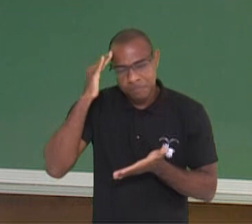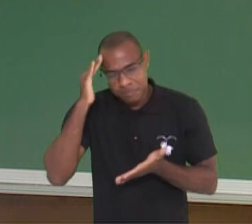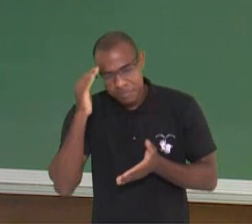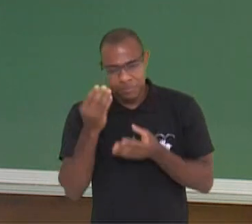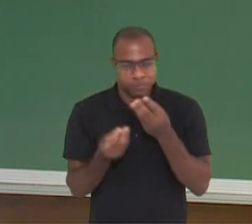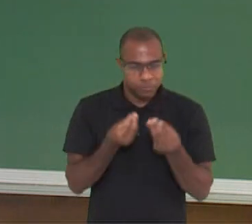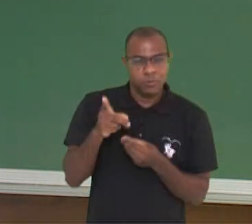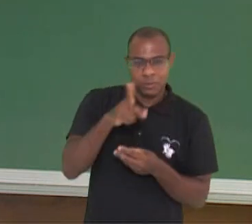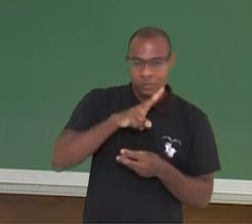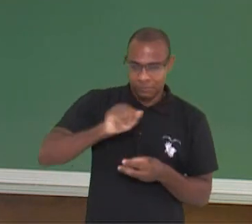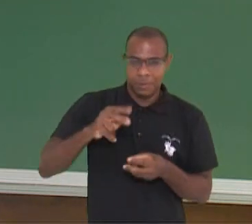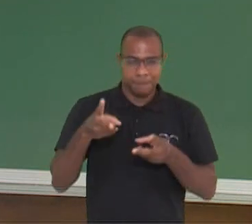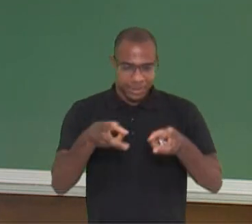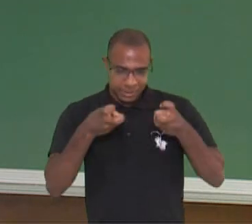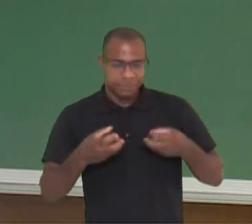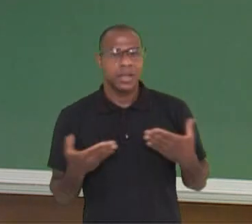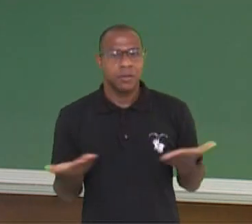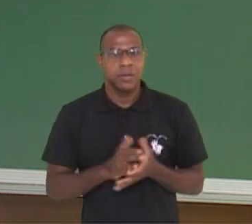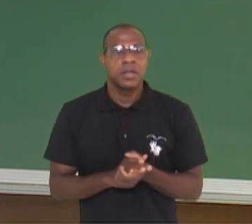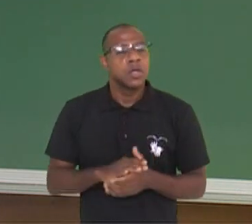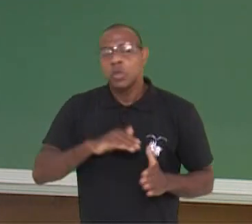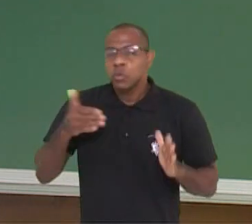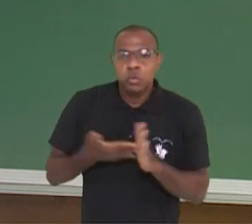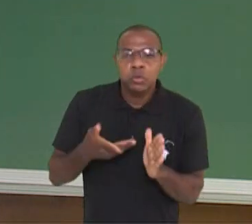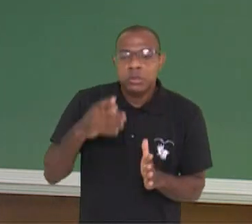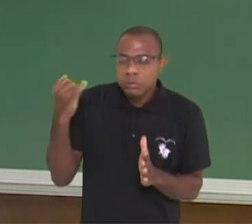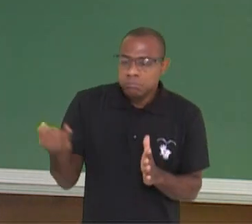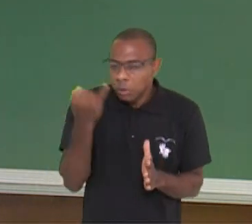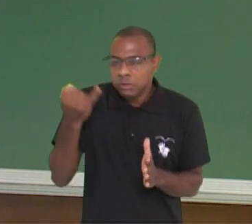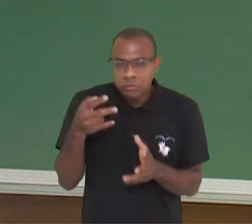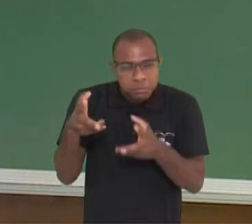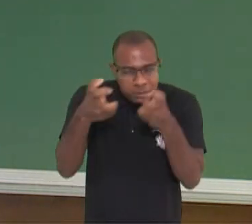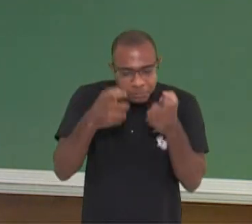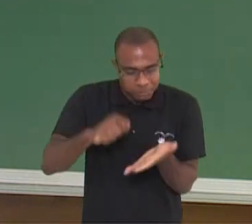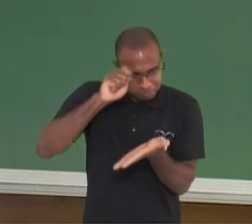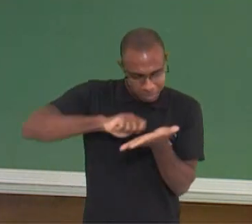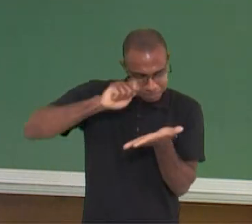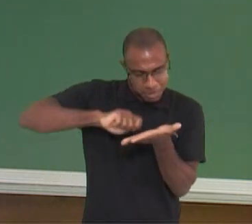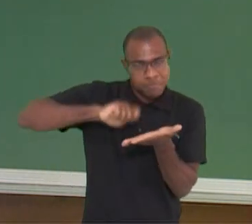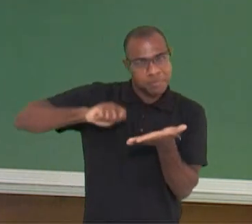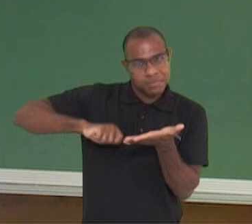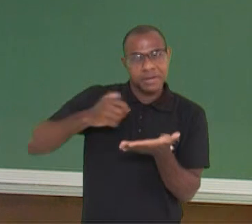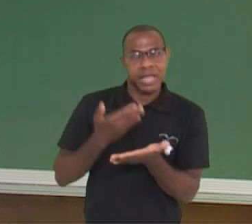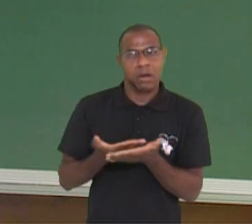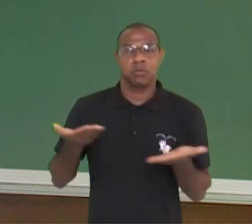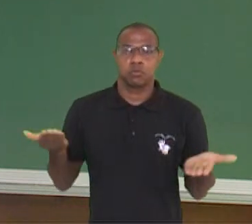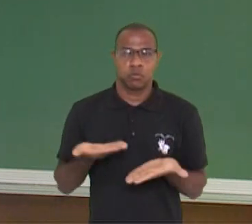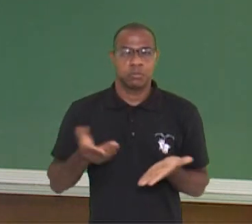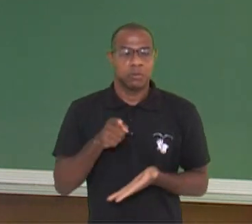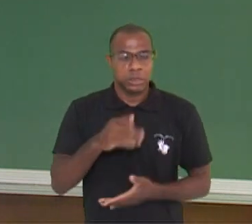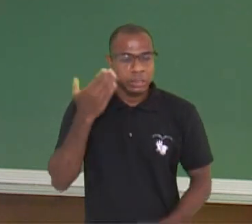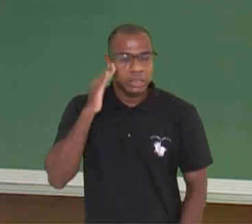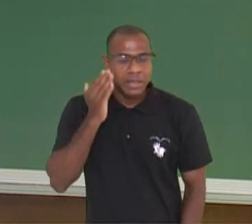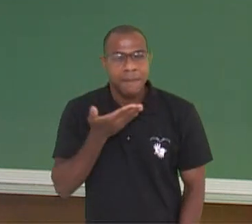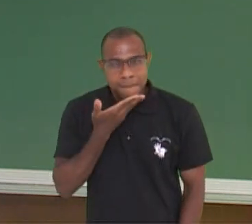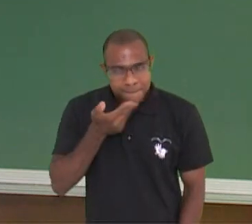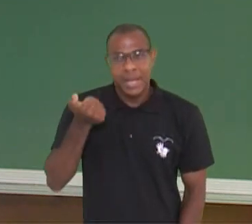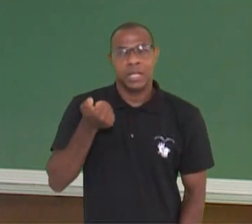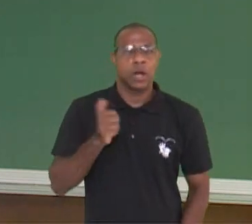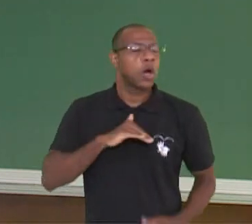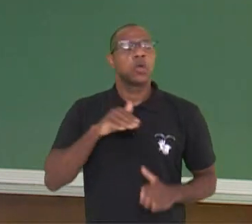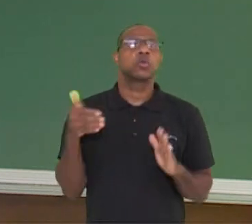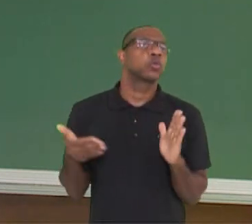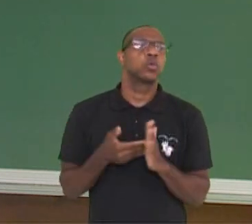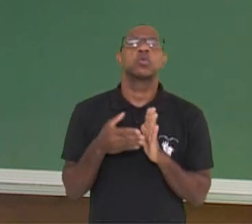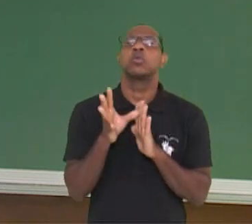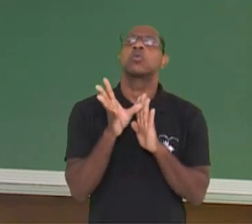vai perceber isso. Anote tudo o que você considerar importante dessa nossa aula de hoje para você entender melhor todo